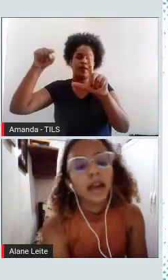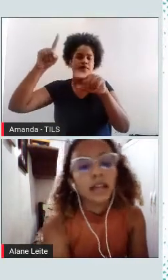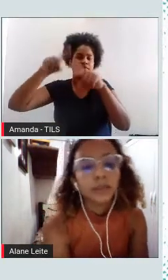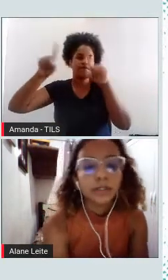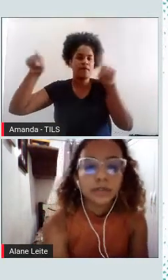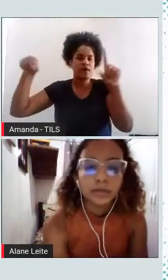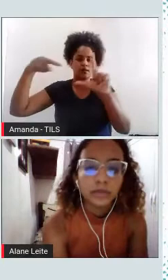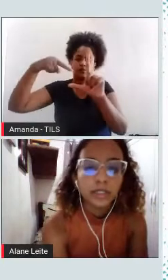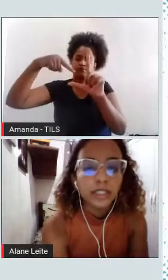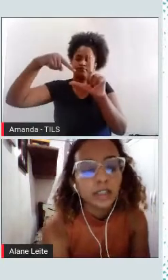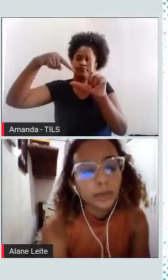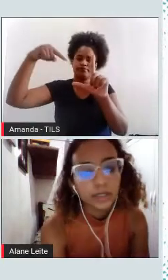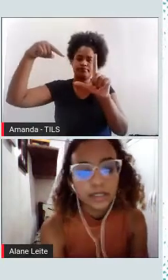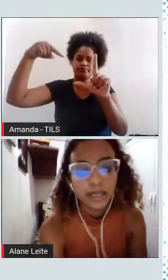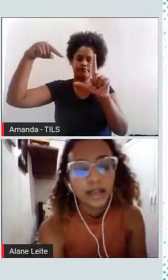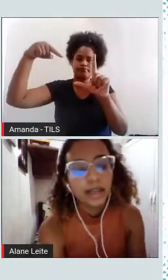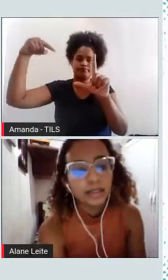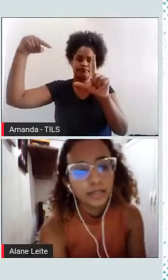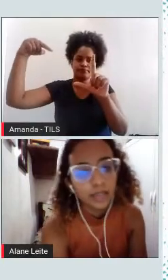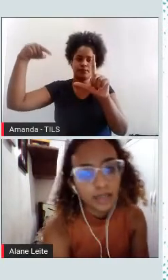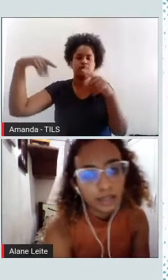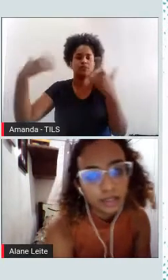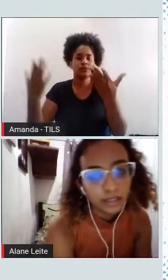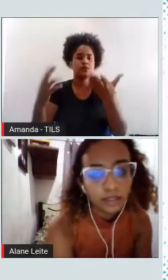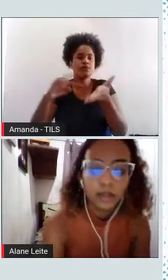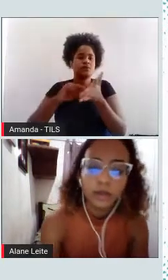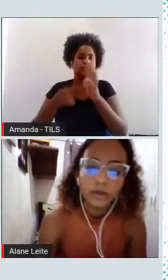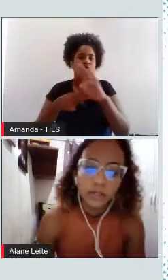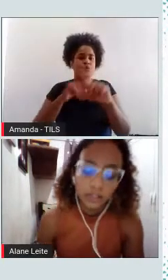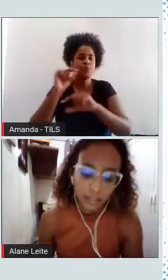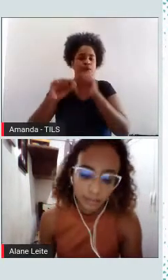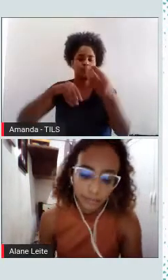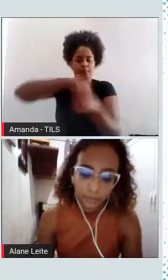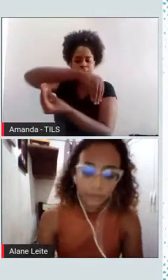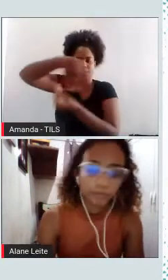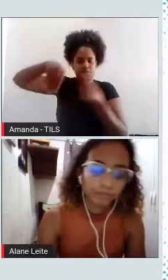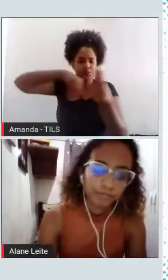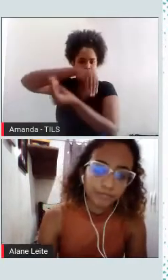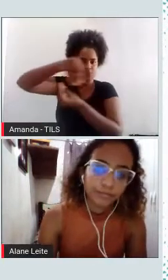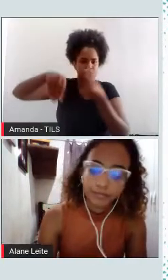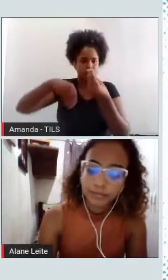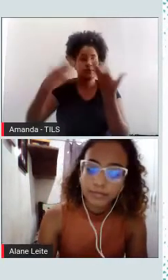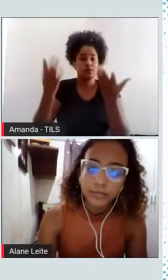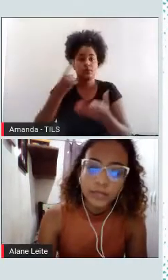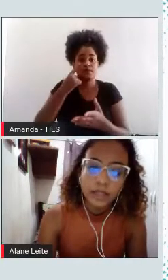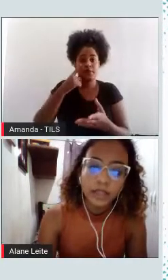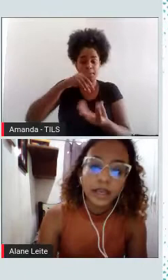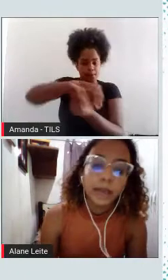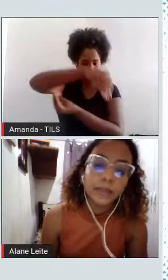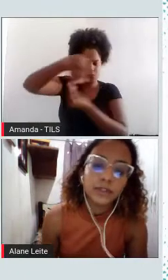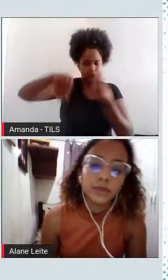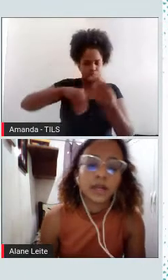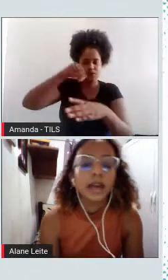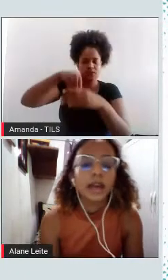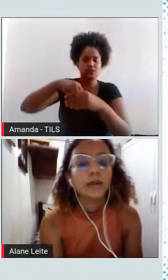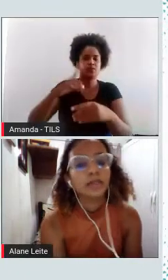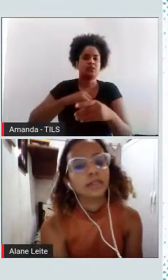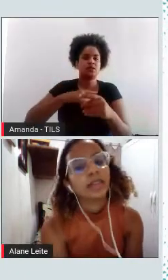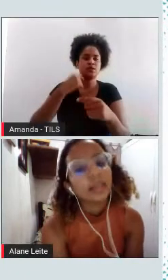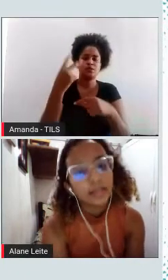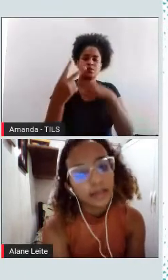disso, as misturas elas podem ser classificadas em dois tipos, que é